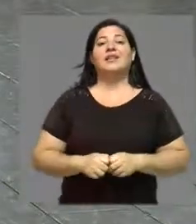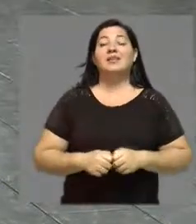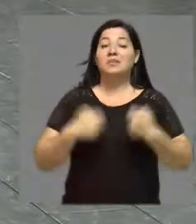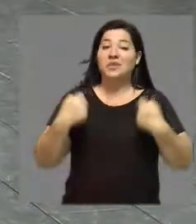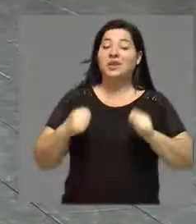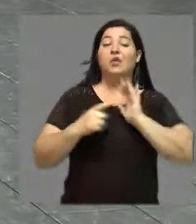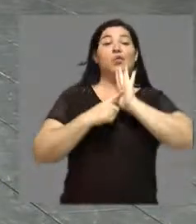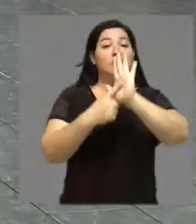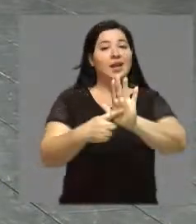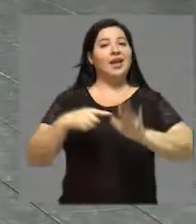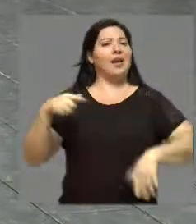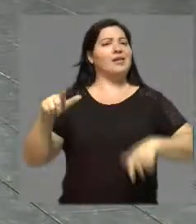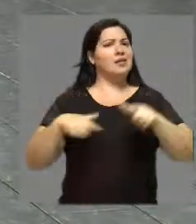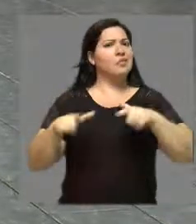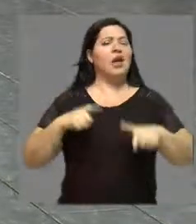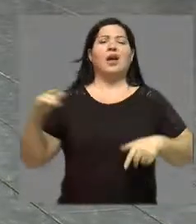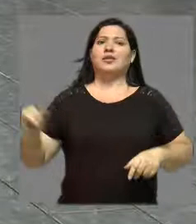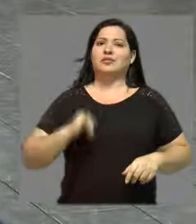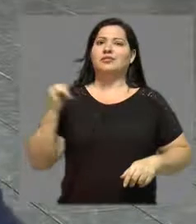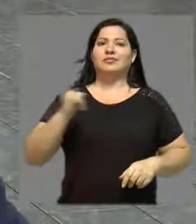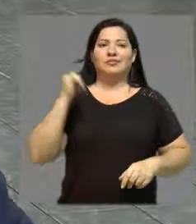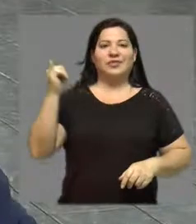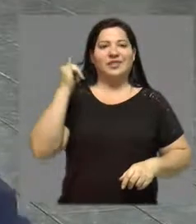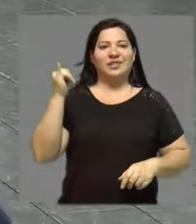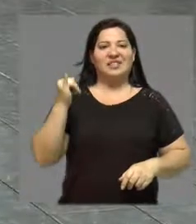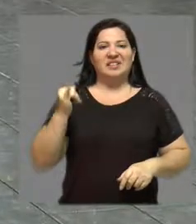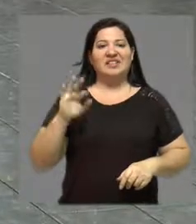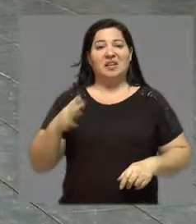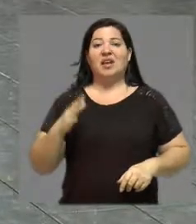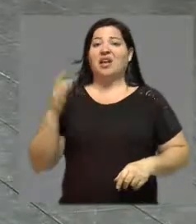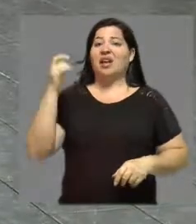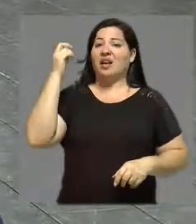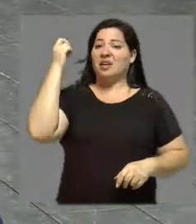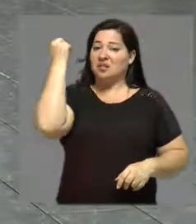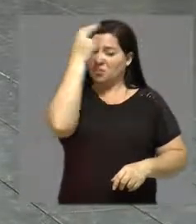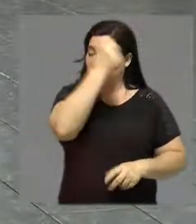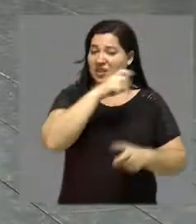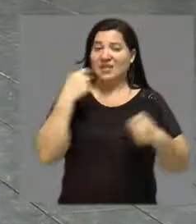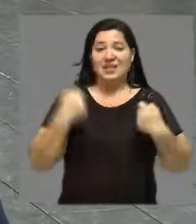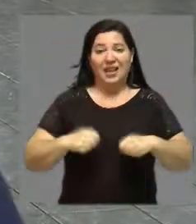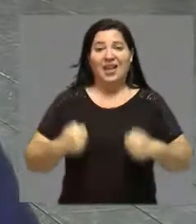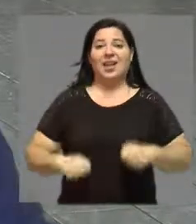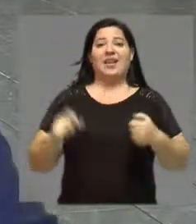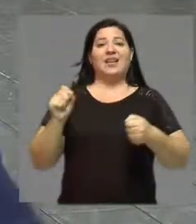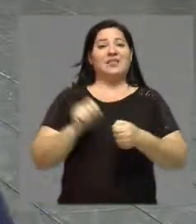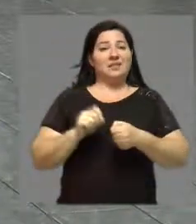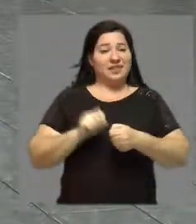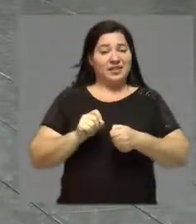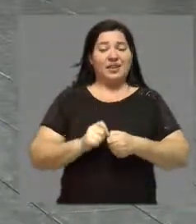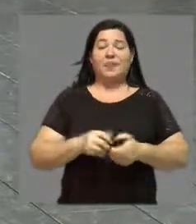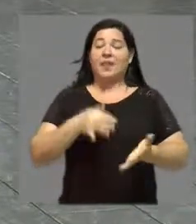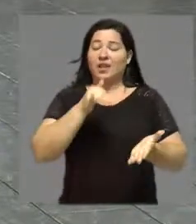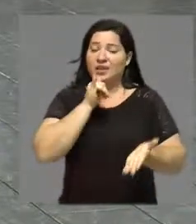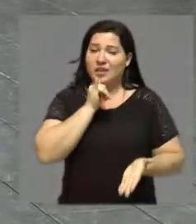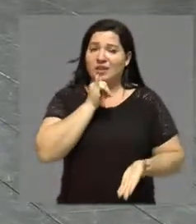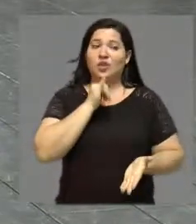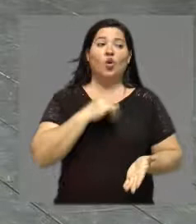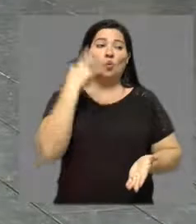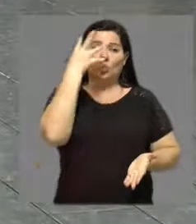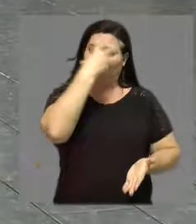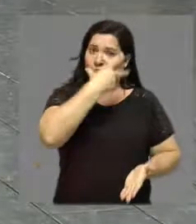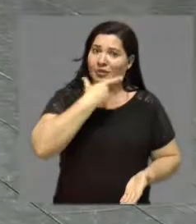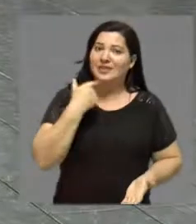precisamos destacar esse trabalho importante, que muitas vezes era o poder público que precisava fazer, e está aqui um exemplo